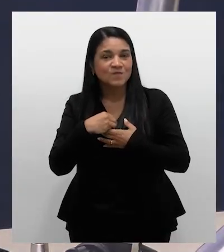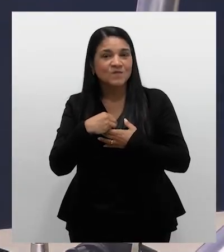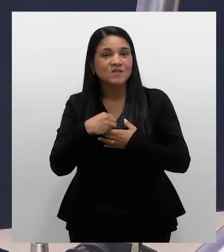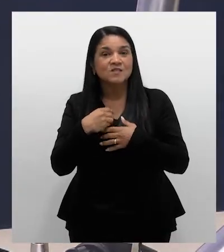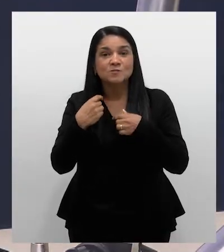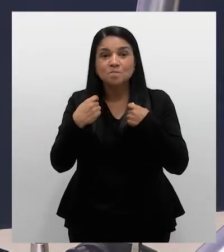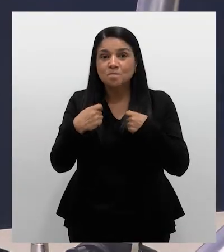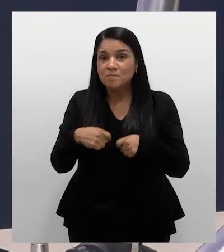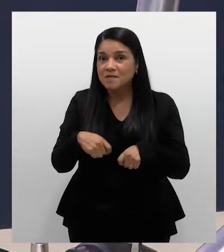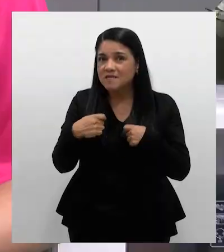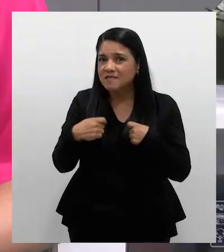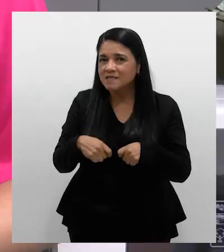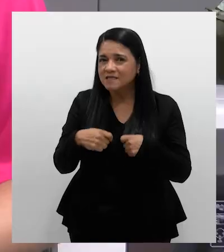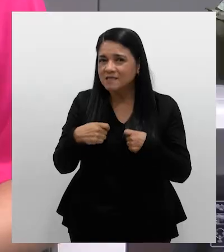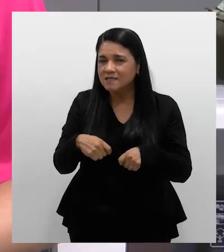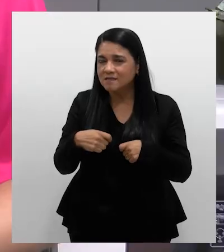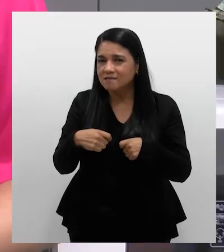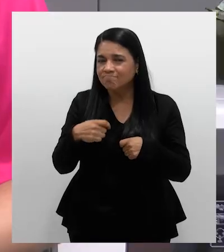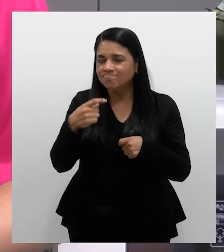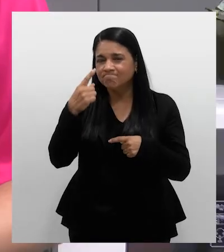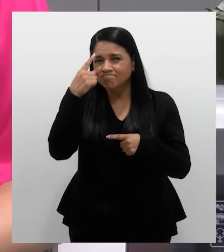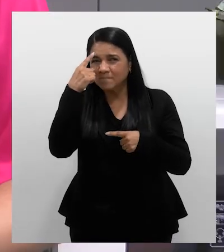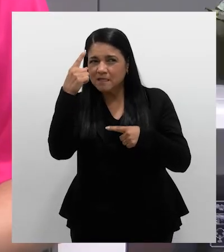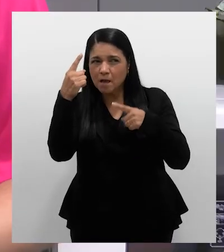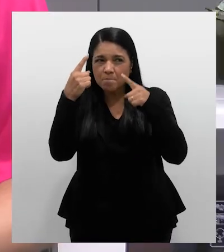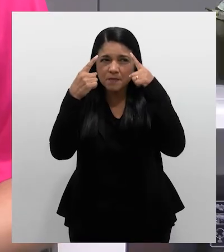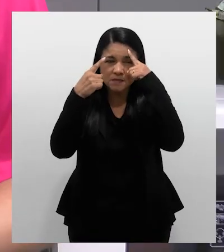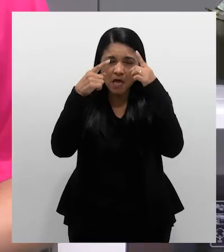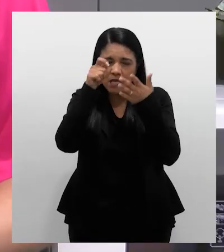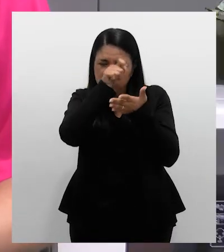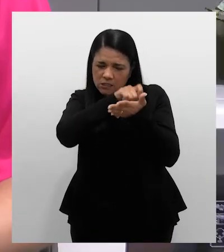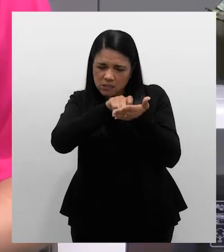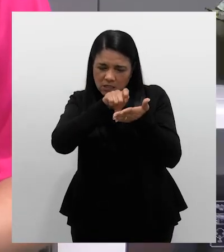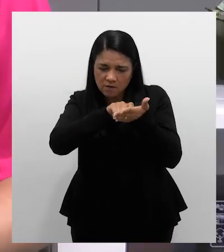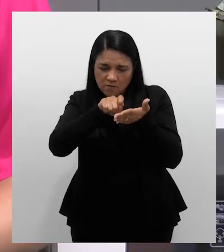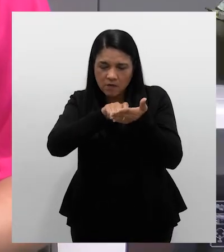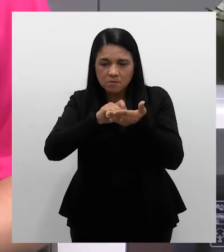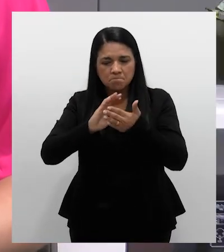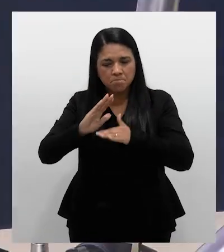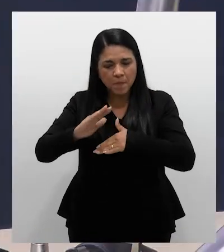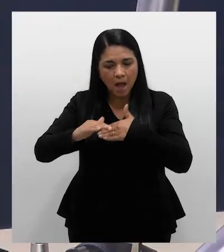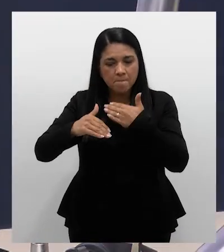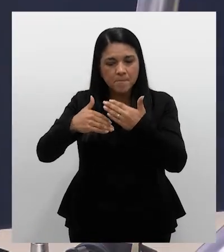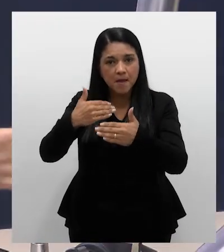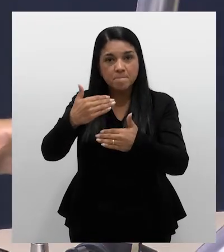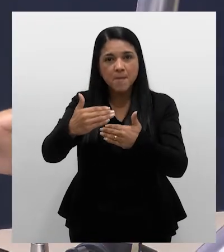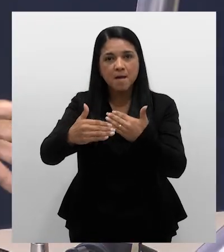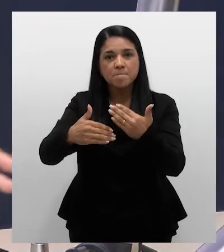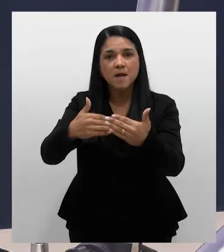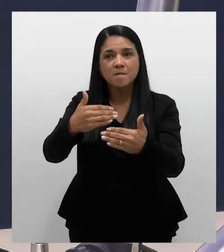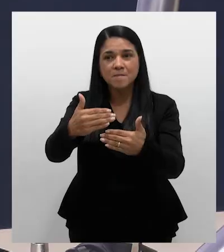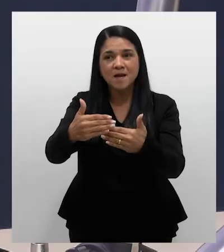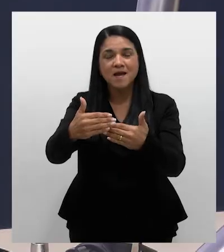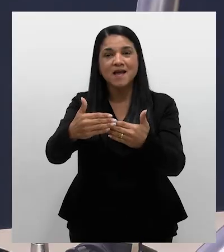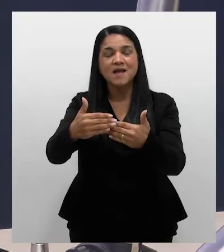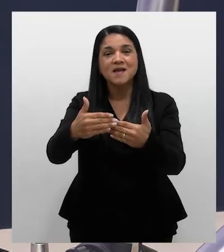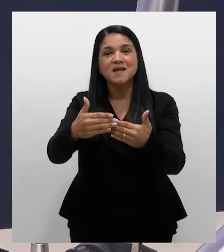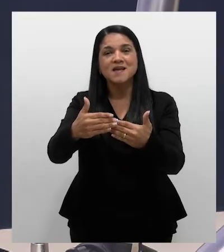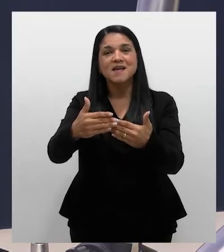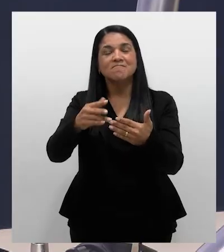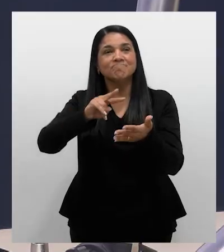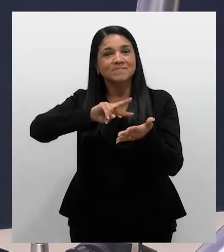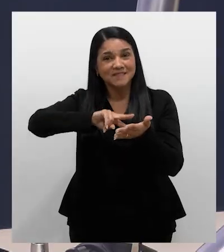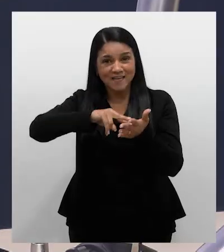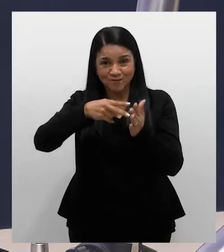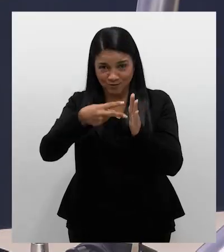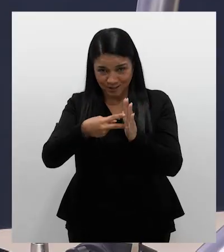um núcleo. Então esse núcleo ele tem que caminhar até uma evolução. Falando normal assim, pelo amor de